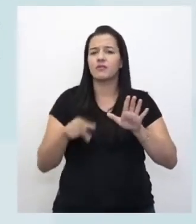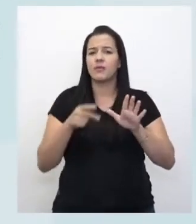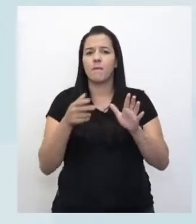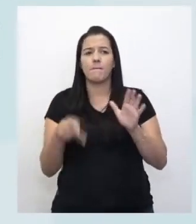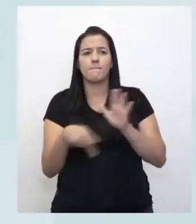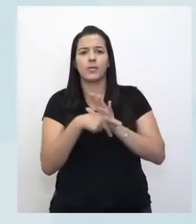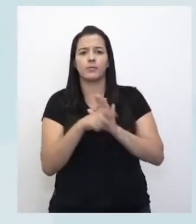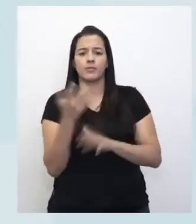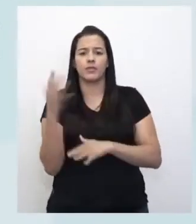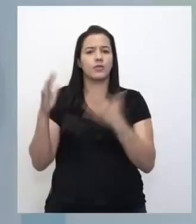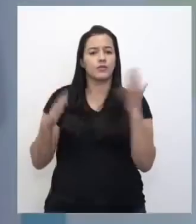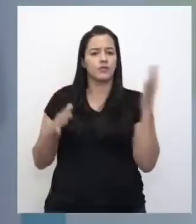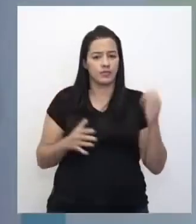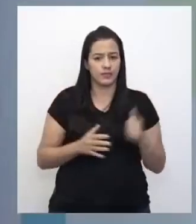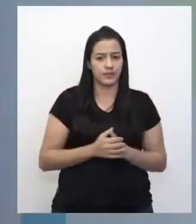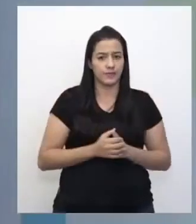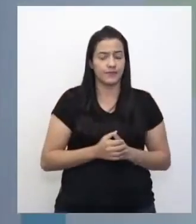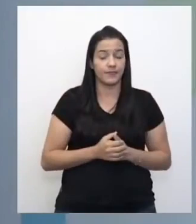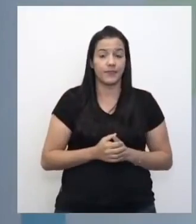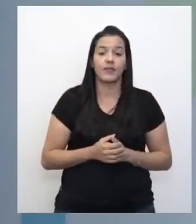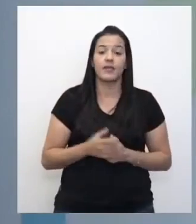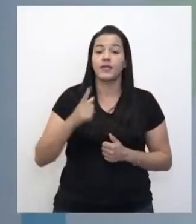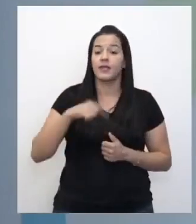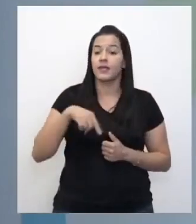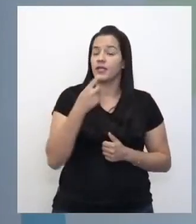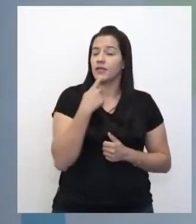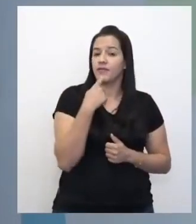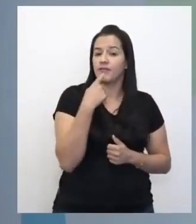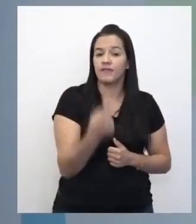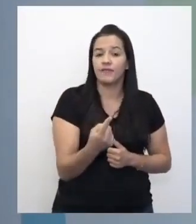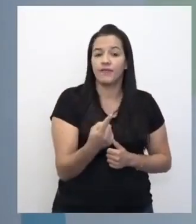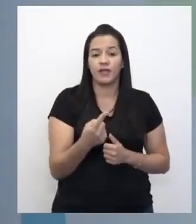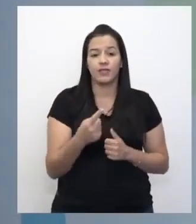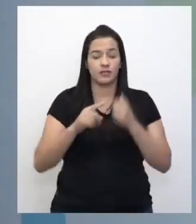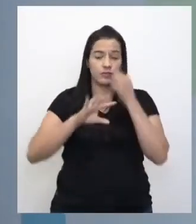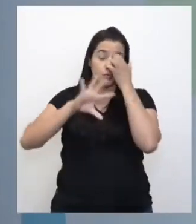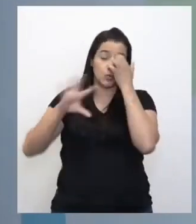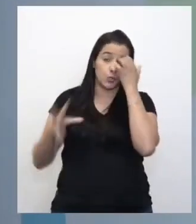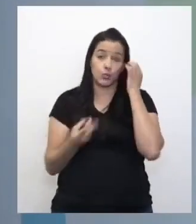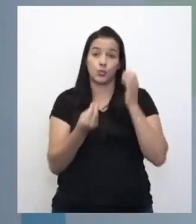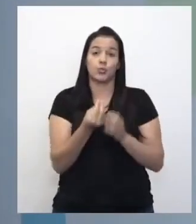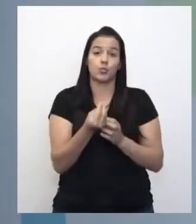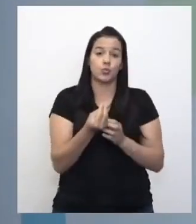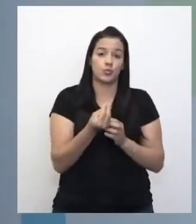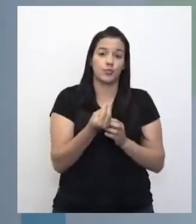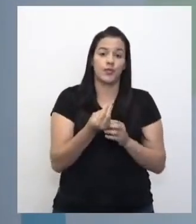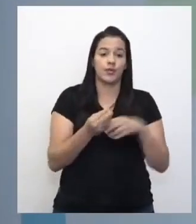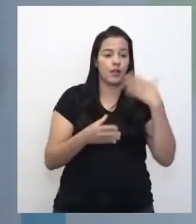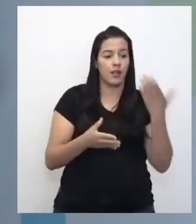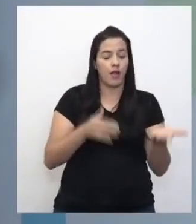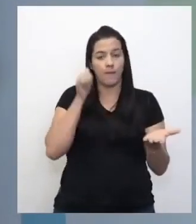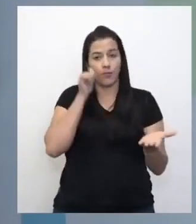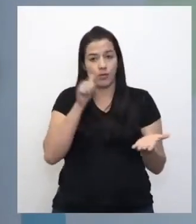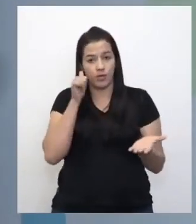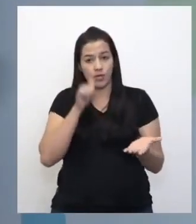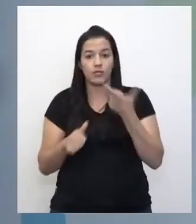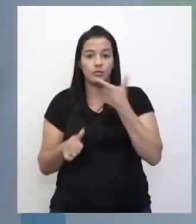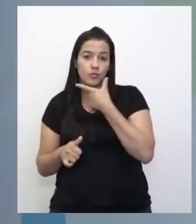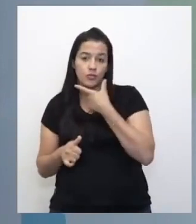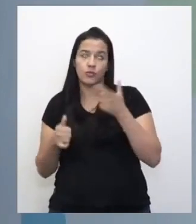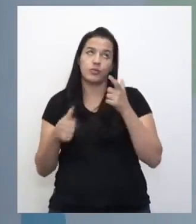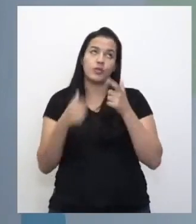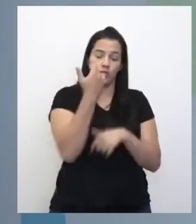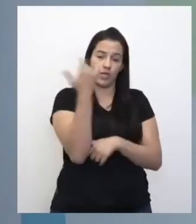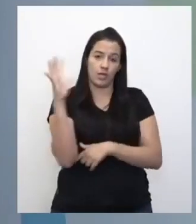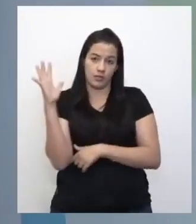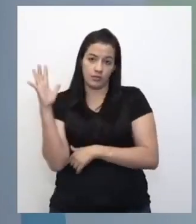acho que eu respondi, né? Ele coloca, na verdade, a integração entre Iracema e a natureza. Ou